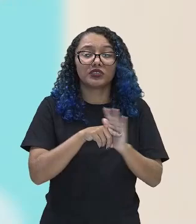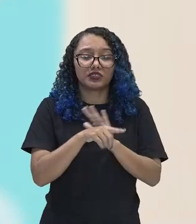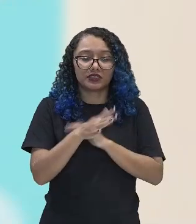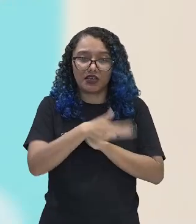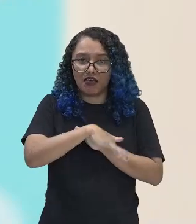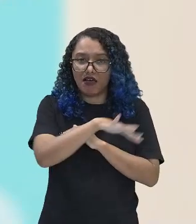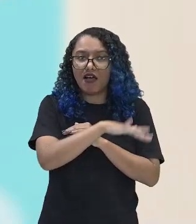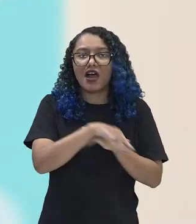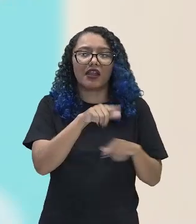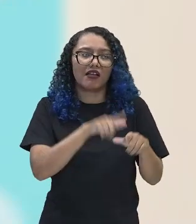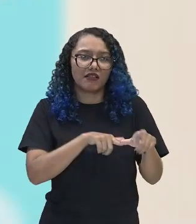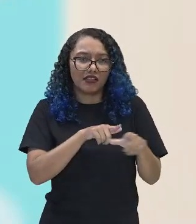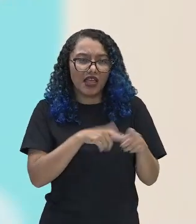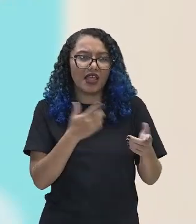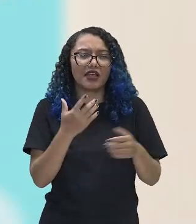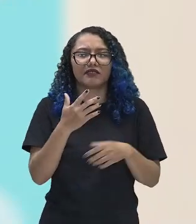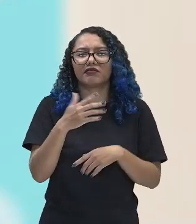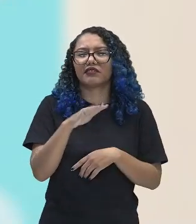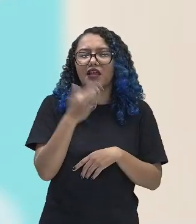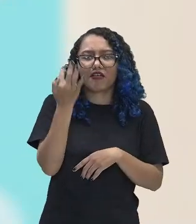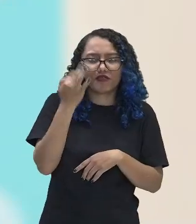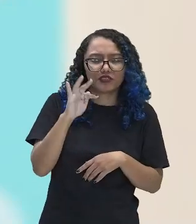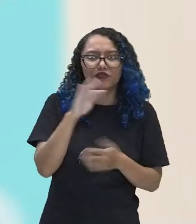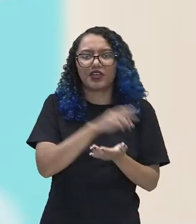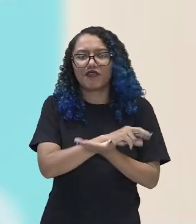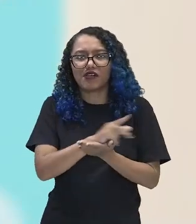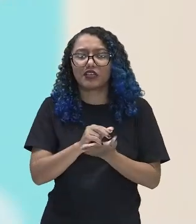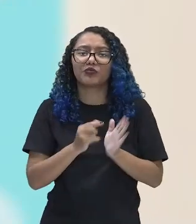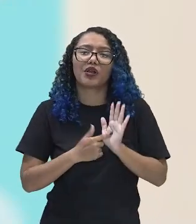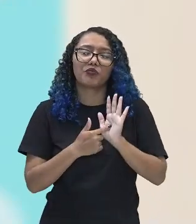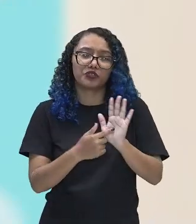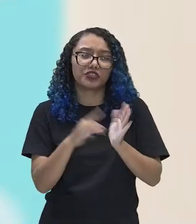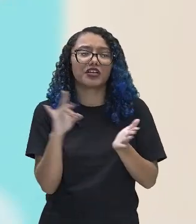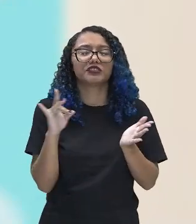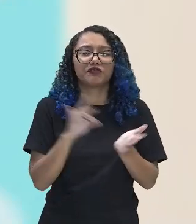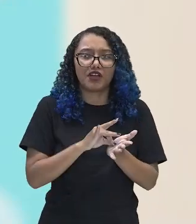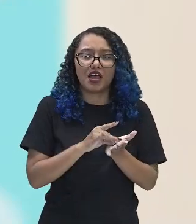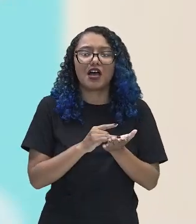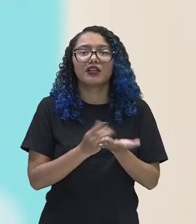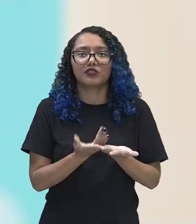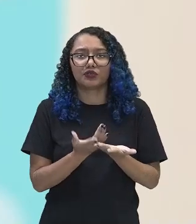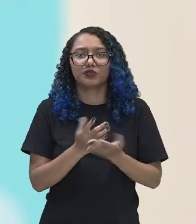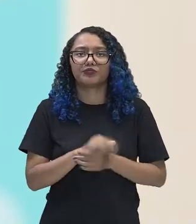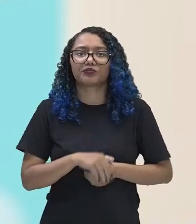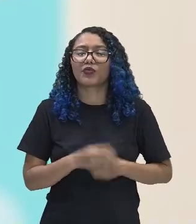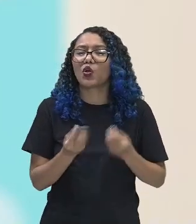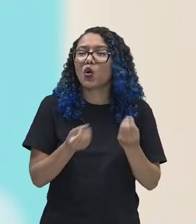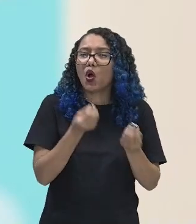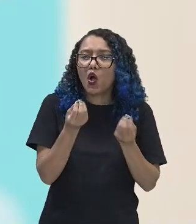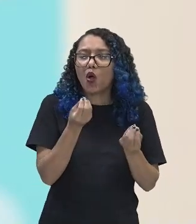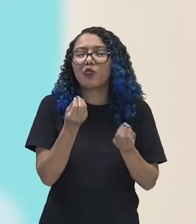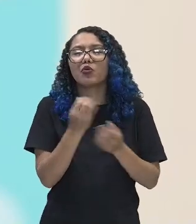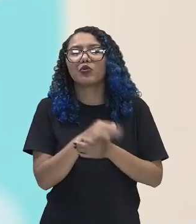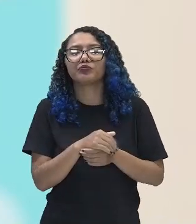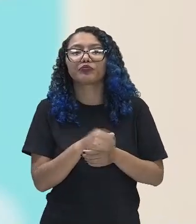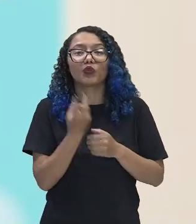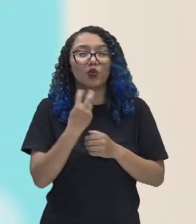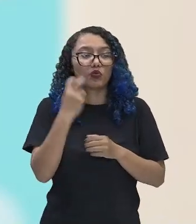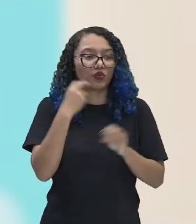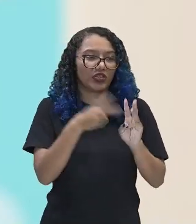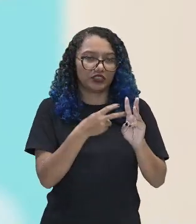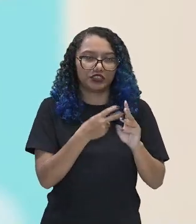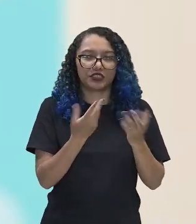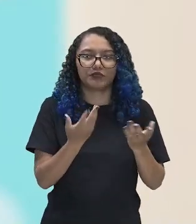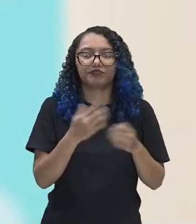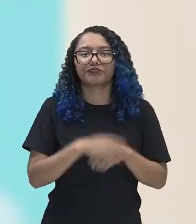essas ciências, justamente para mostrar, gente, o trabalho que existe ali no meio indígena. Por exemplo, a Julie, né, trabalha